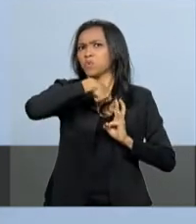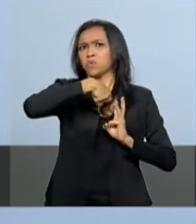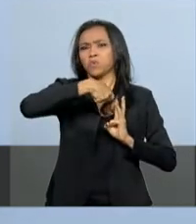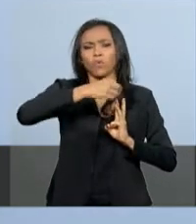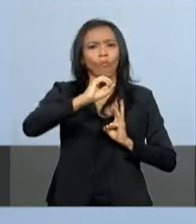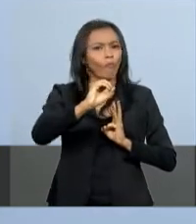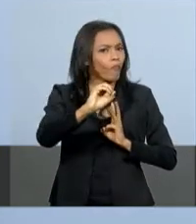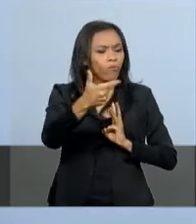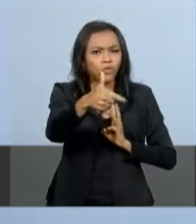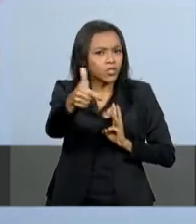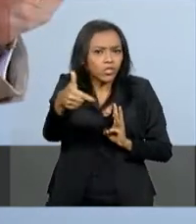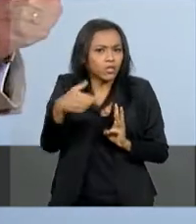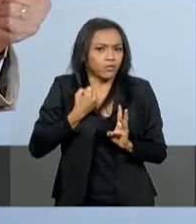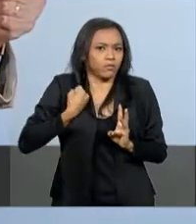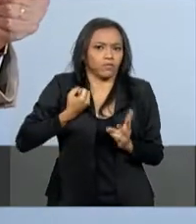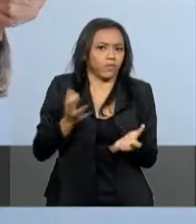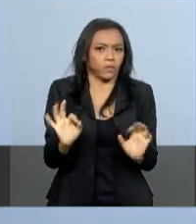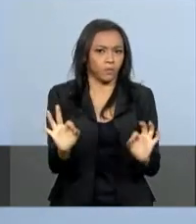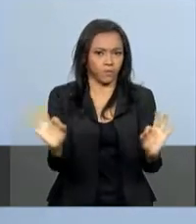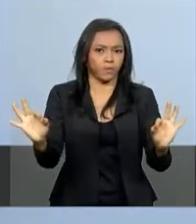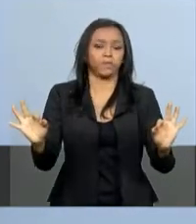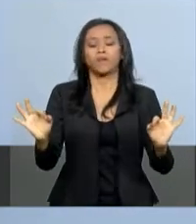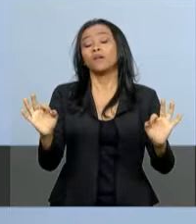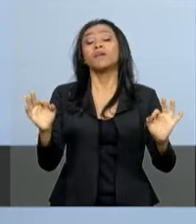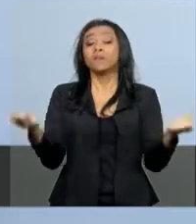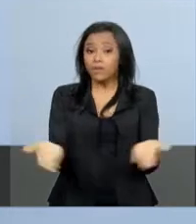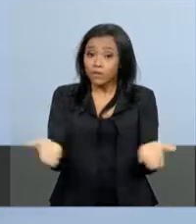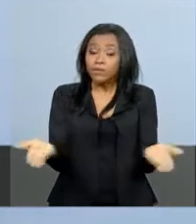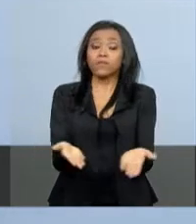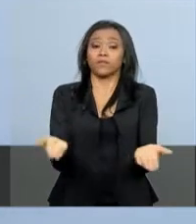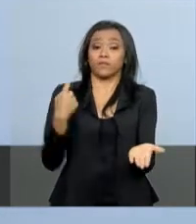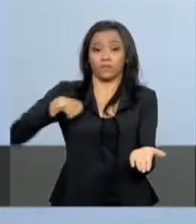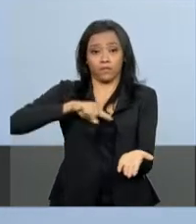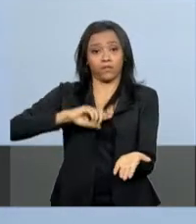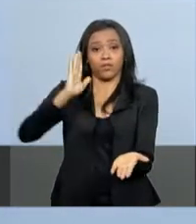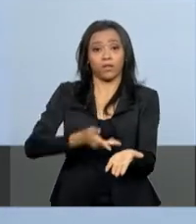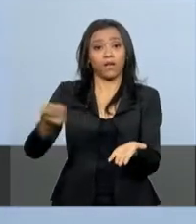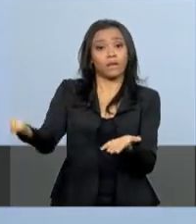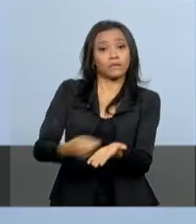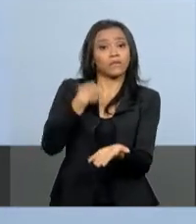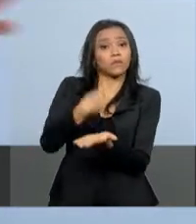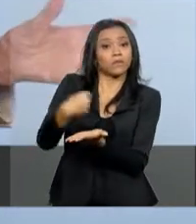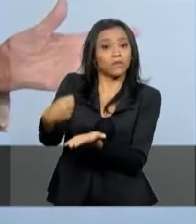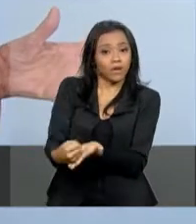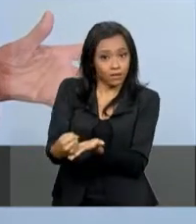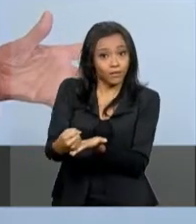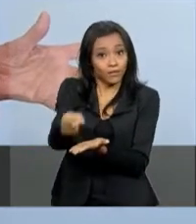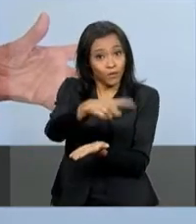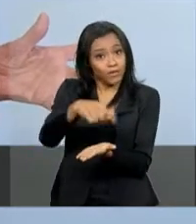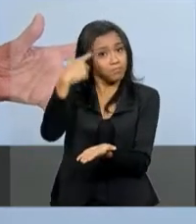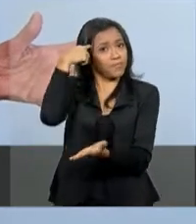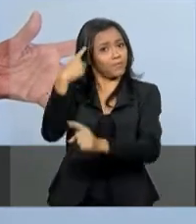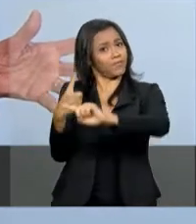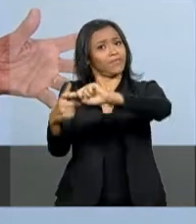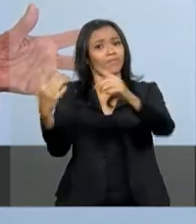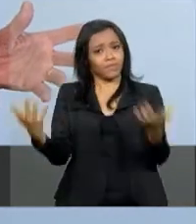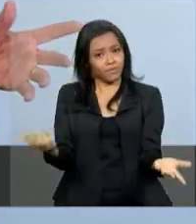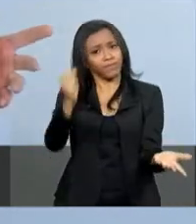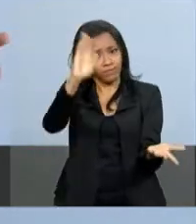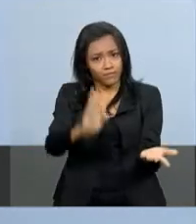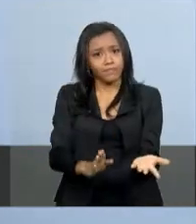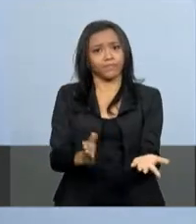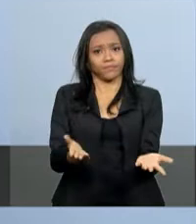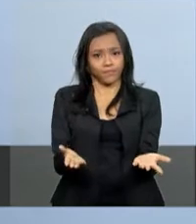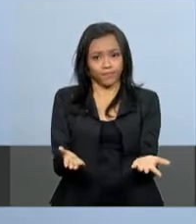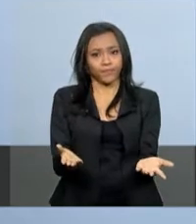revelar portanto que nós todos e hoje estamos assinando este contrato devemos ter um otimismo com o brasil há